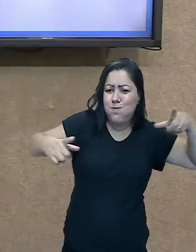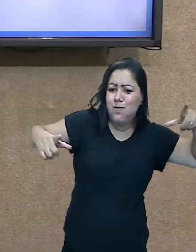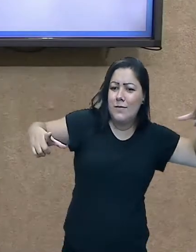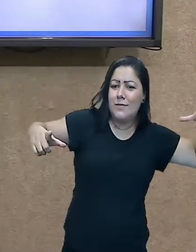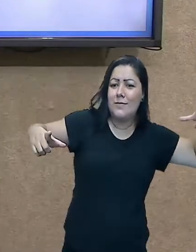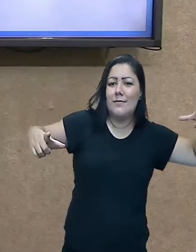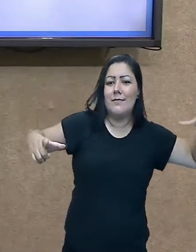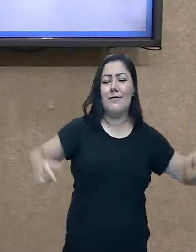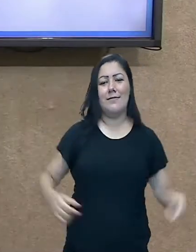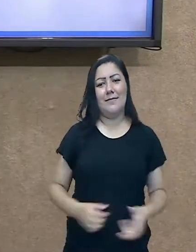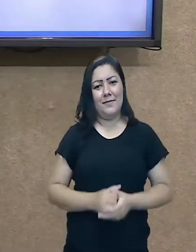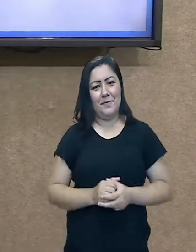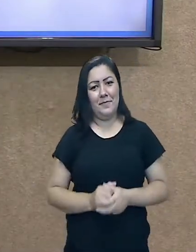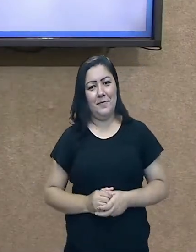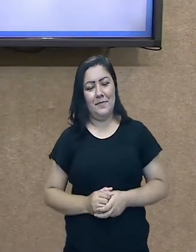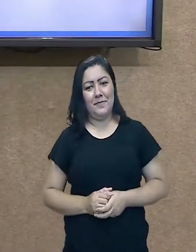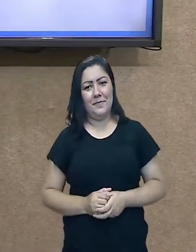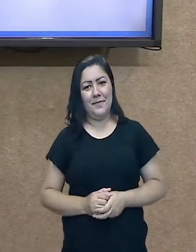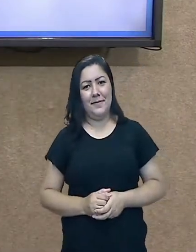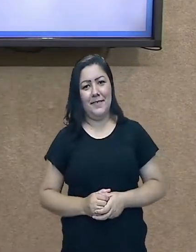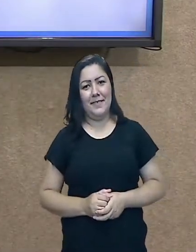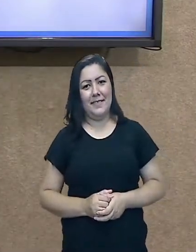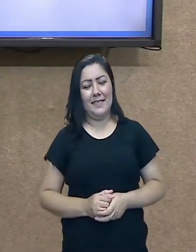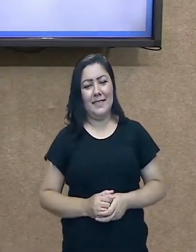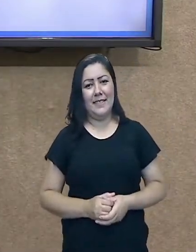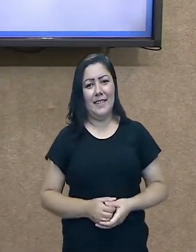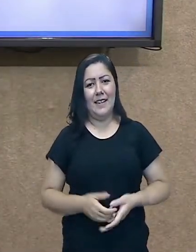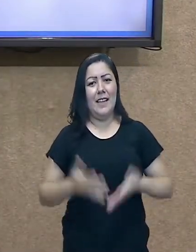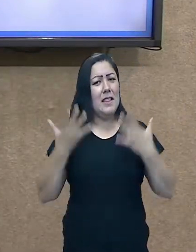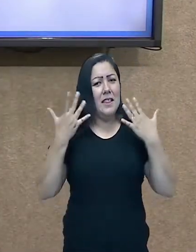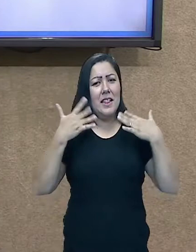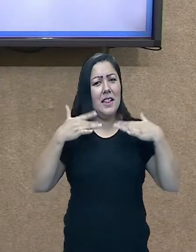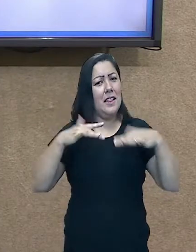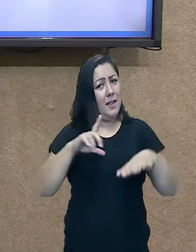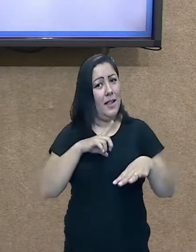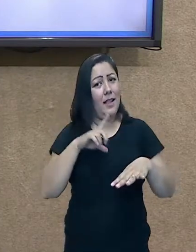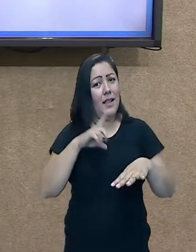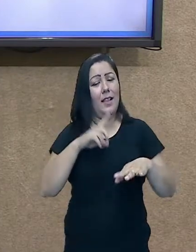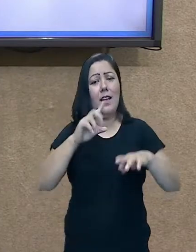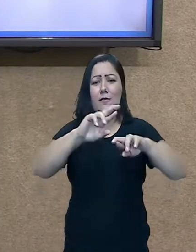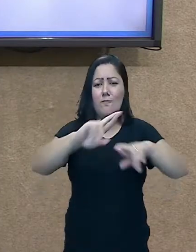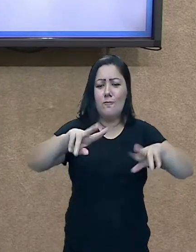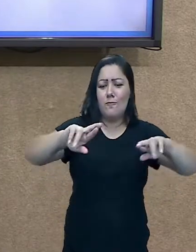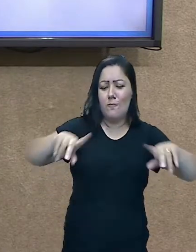naturalmente, ele tem uma diversidade muito grande.